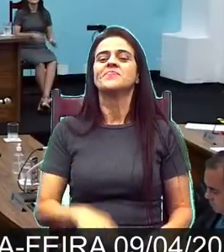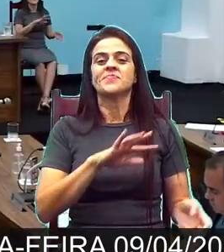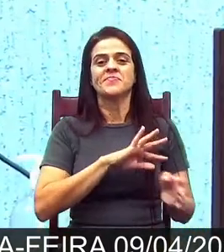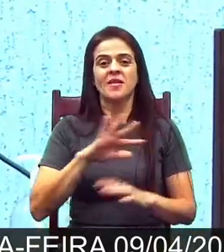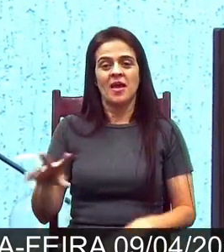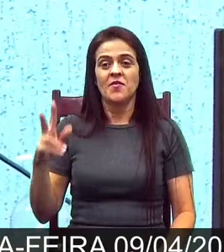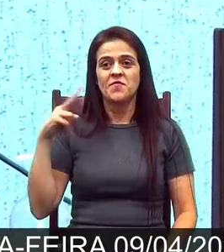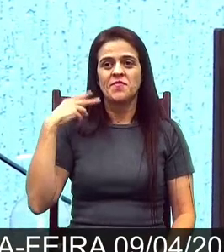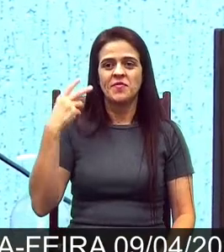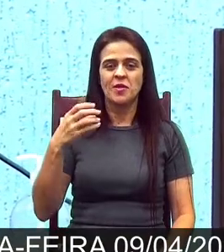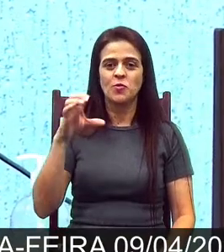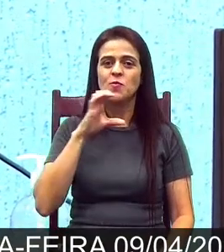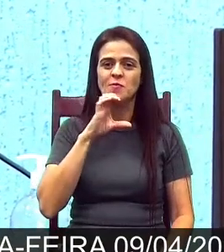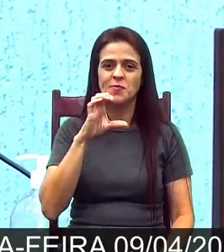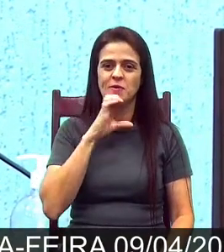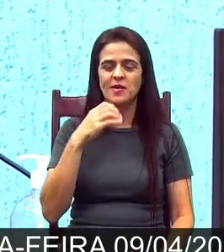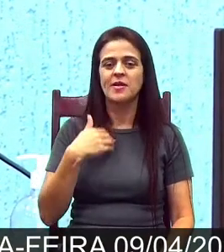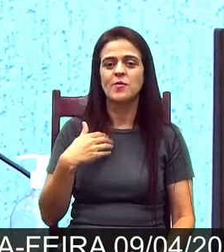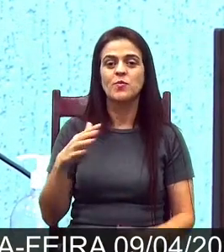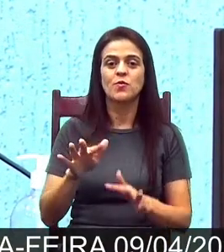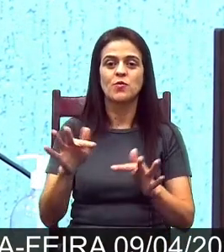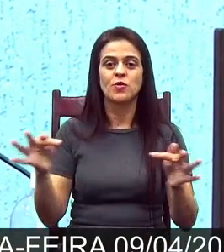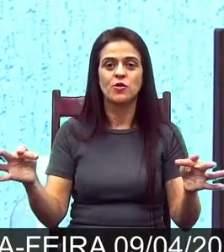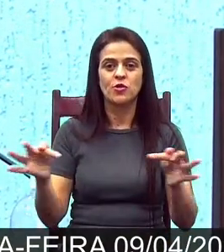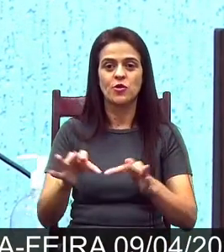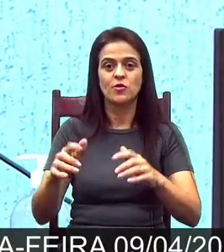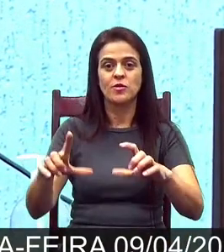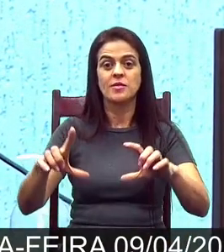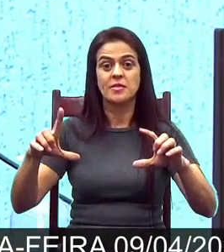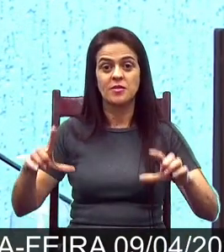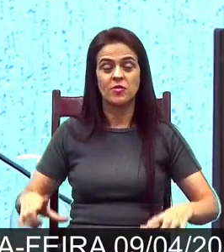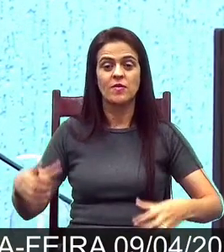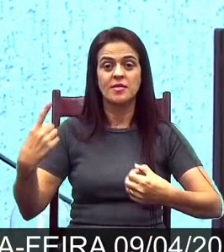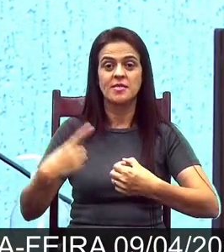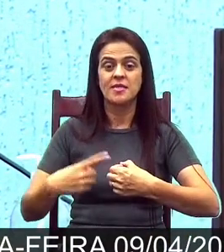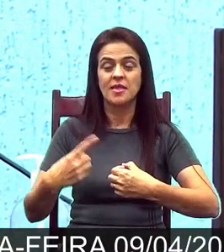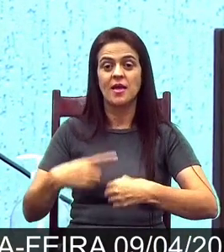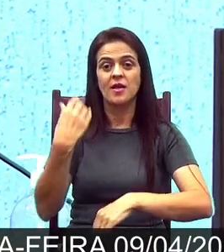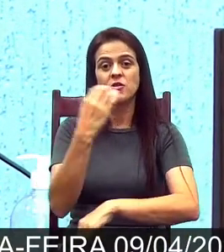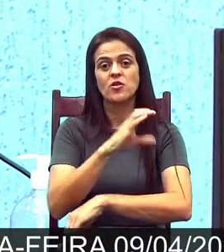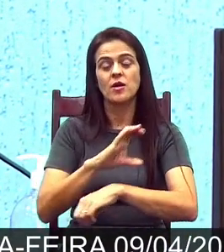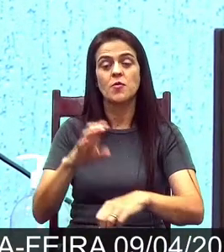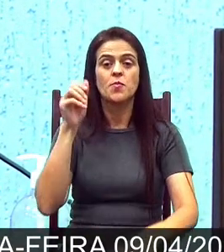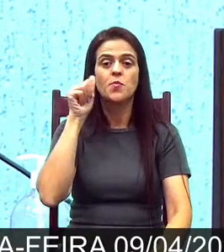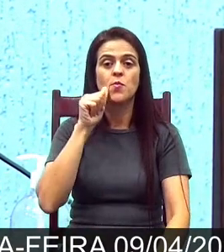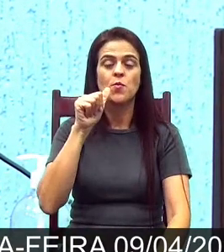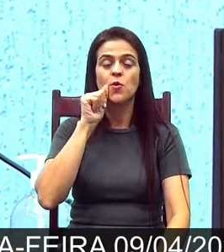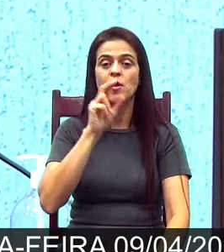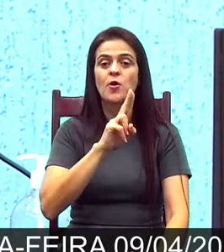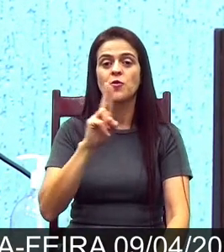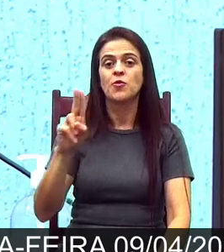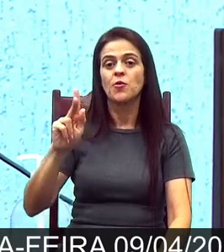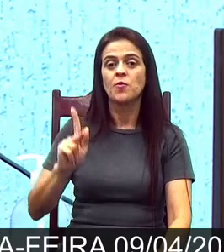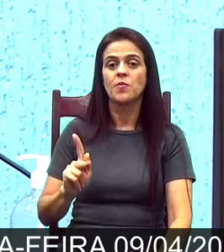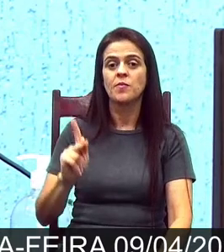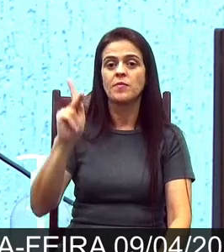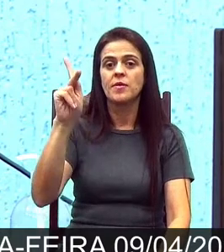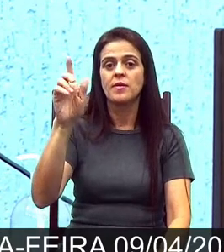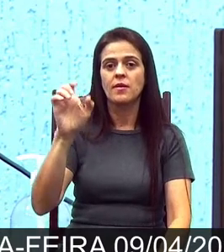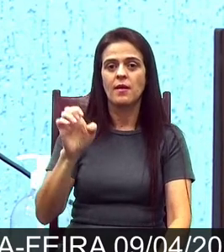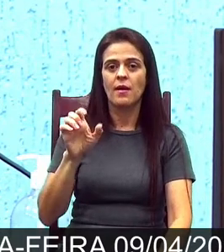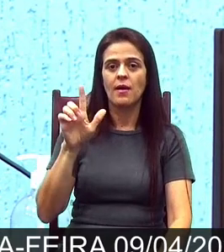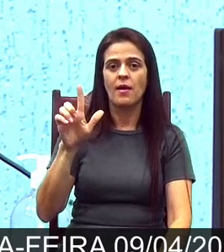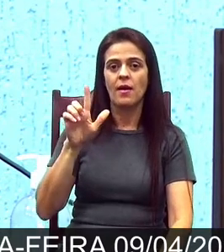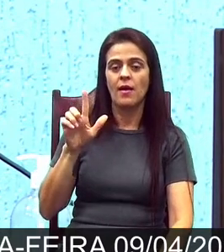Vaz. Concede título de cidadania catalana à senhora Kelly Cristina Fonseca Soares. Fica concedido o título de cidadã catalana à senhora